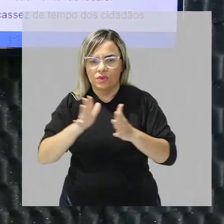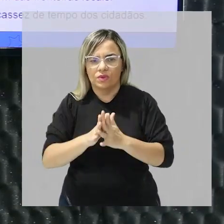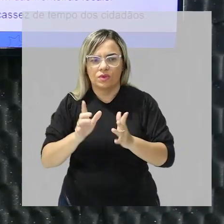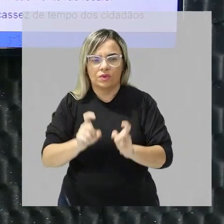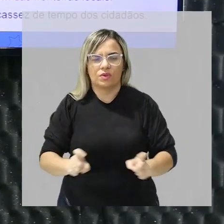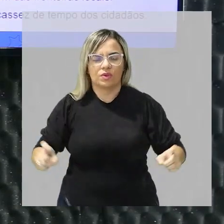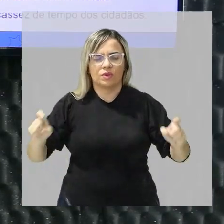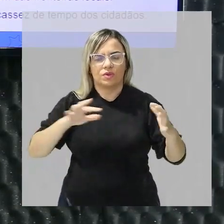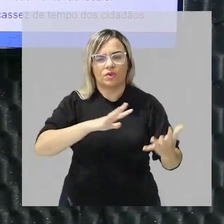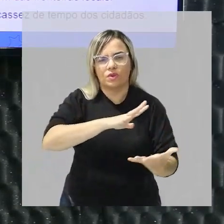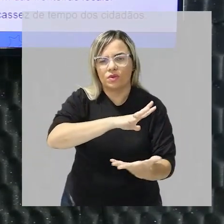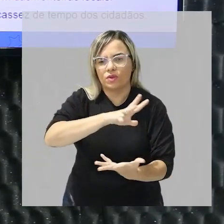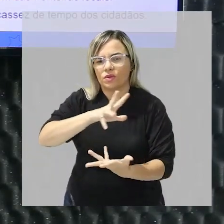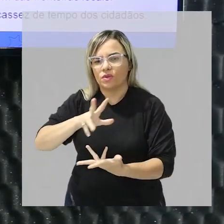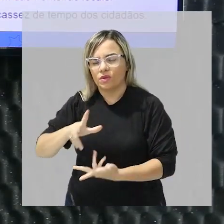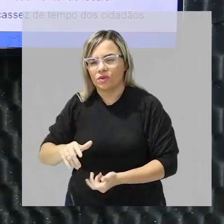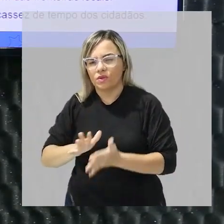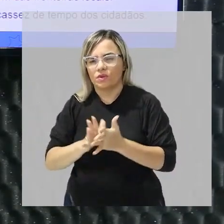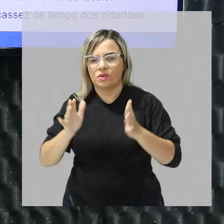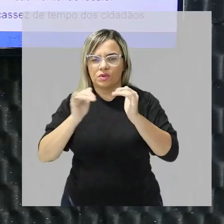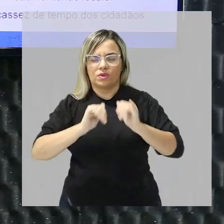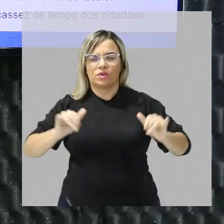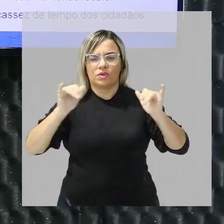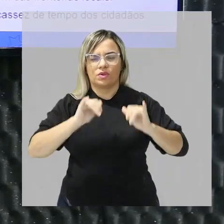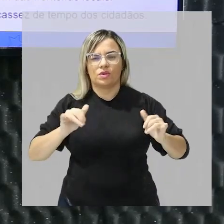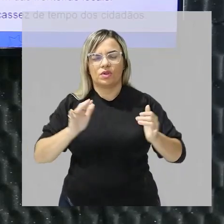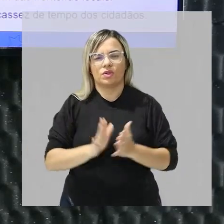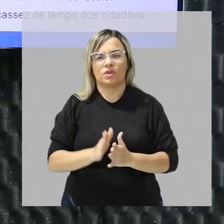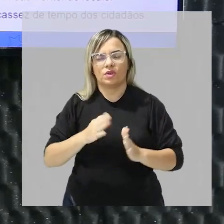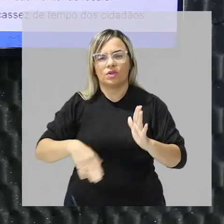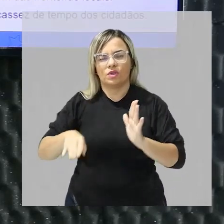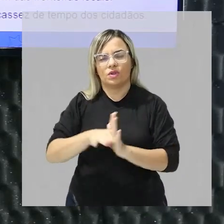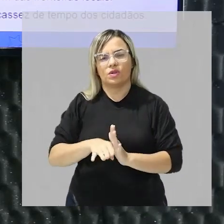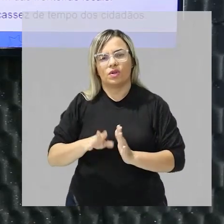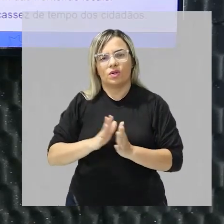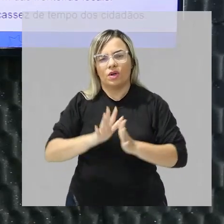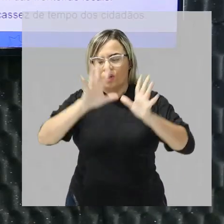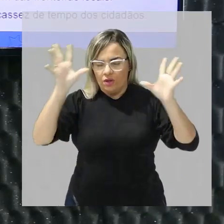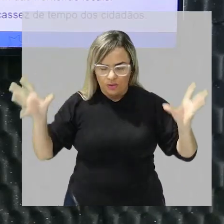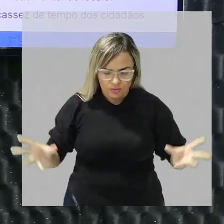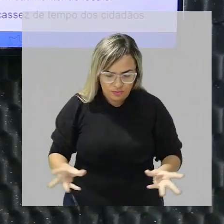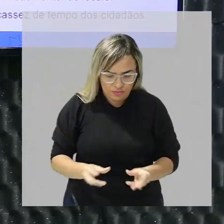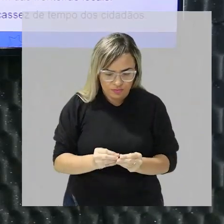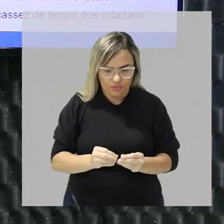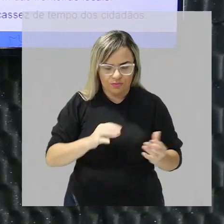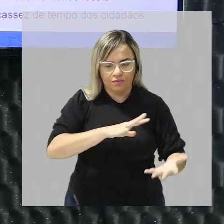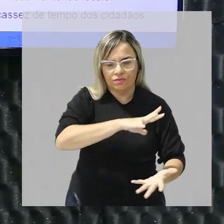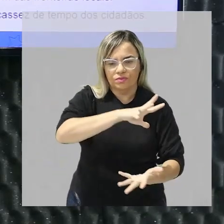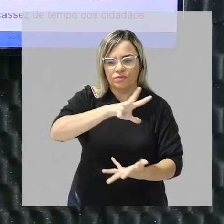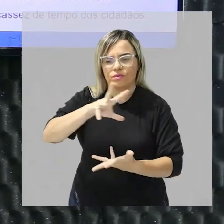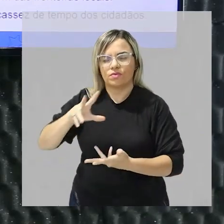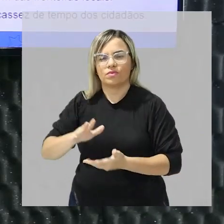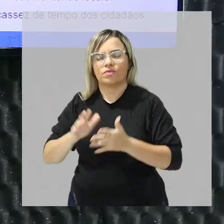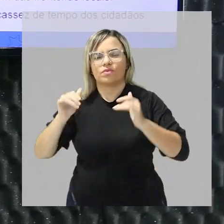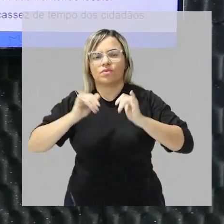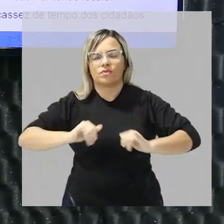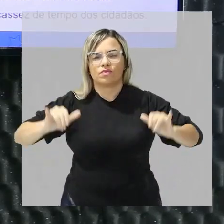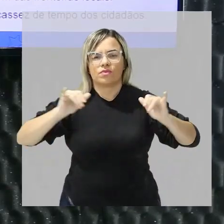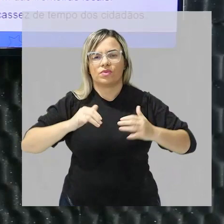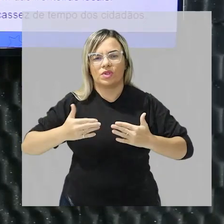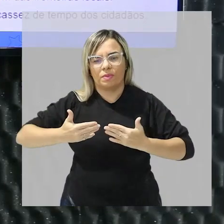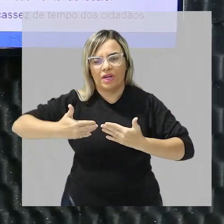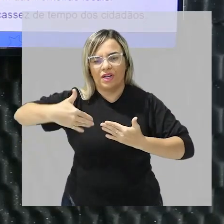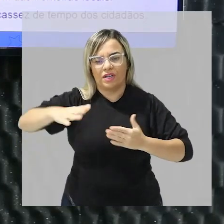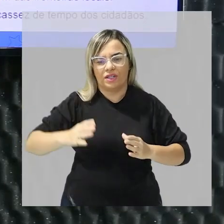entendeu? Exatamente para te ajudar a chegar nessa conclusão. Se é uma rede que tem alcance mundial, então você consegue ir para além do